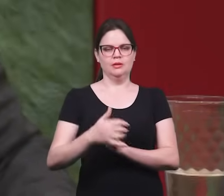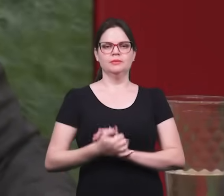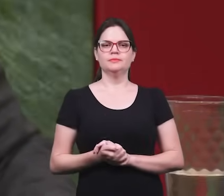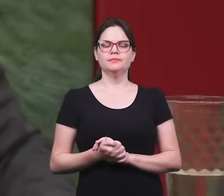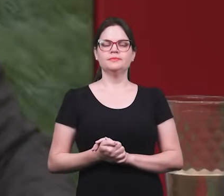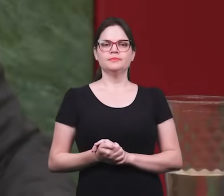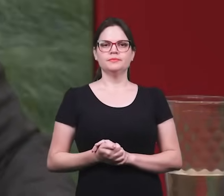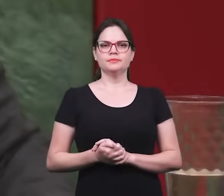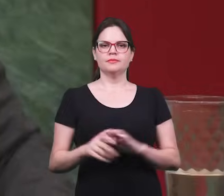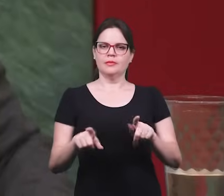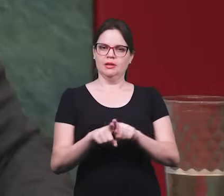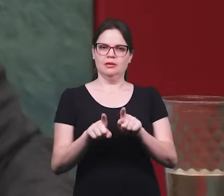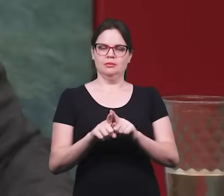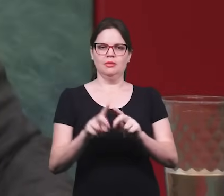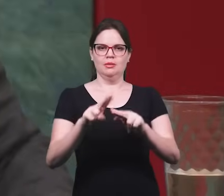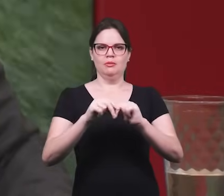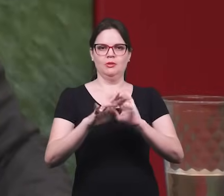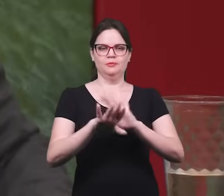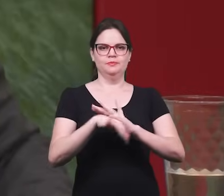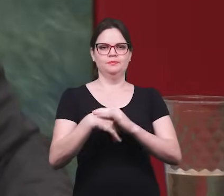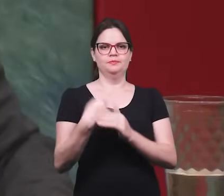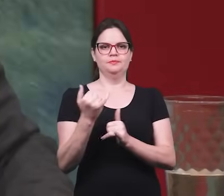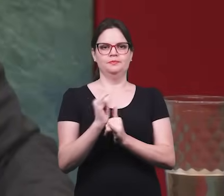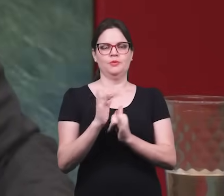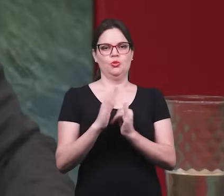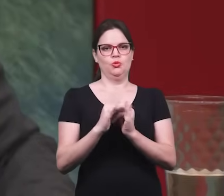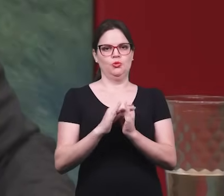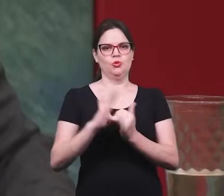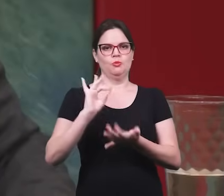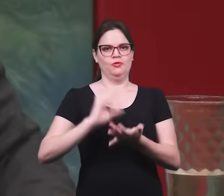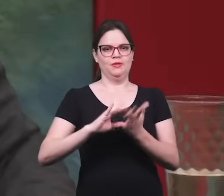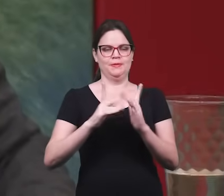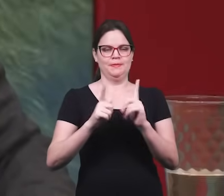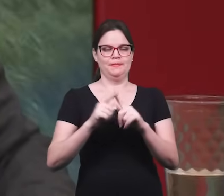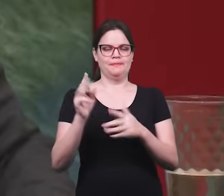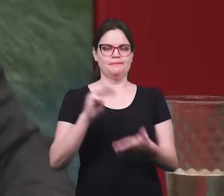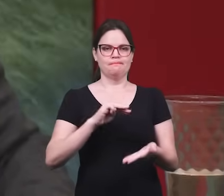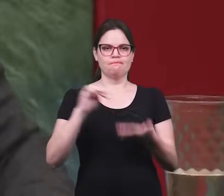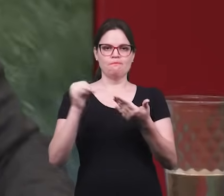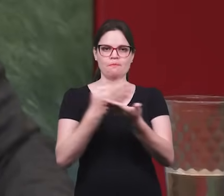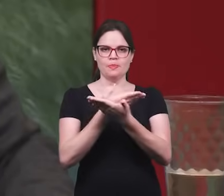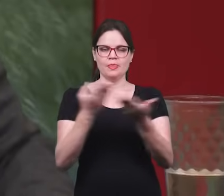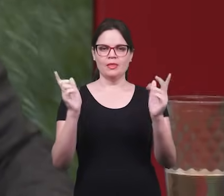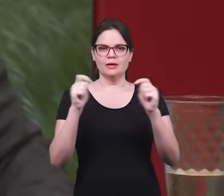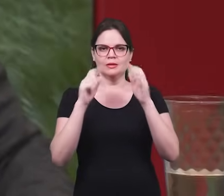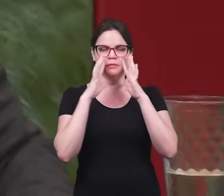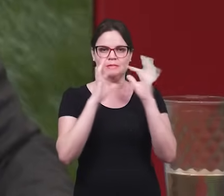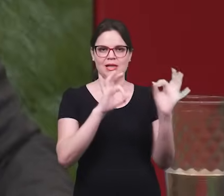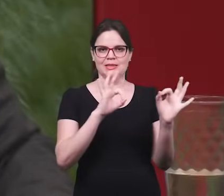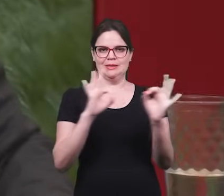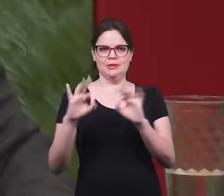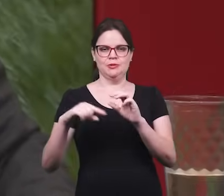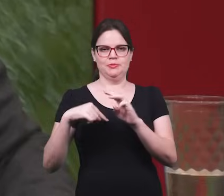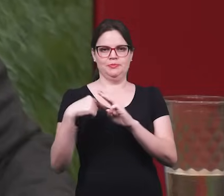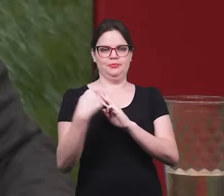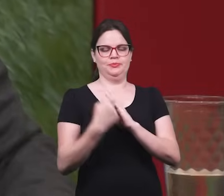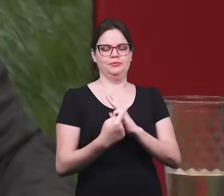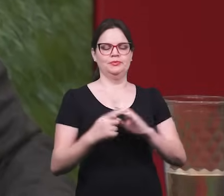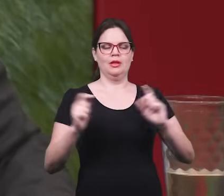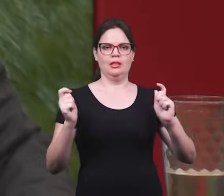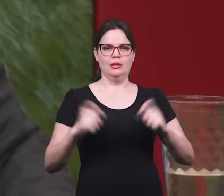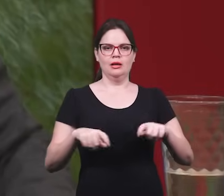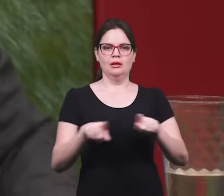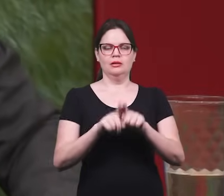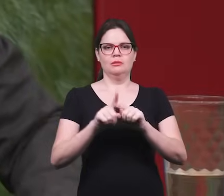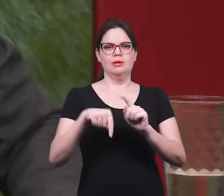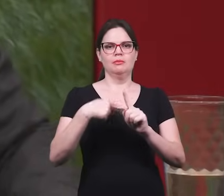aberta e e pelo canal oficial da ICM no YouTube Você pode participar em todos esses programas